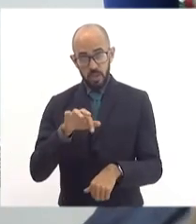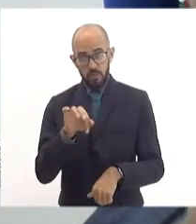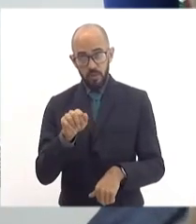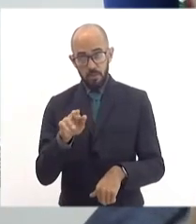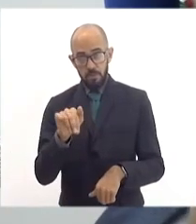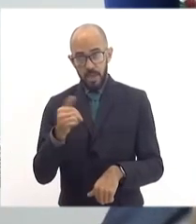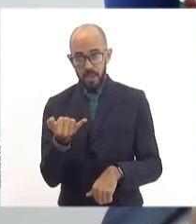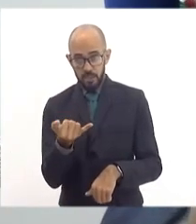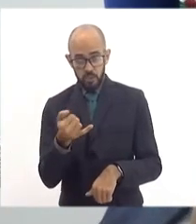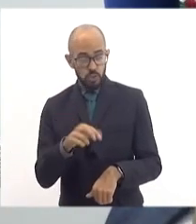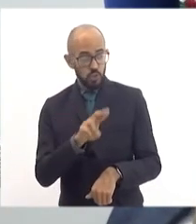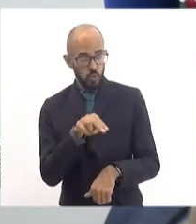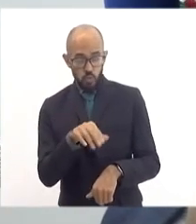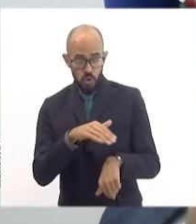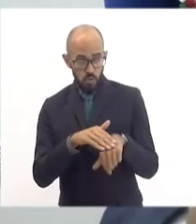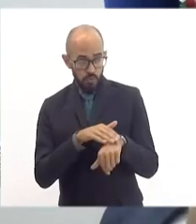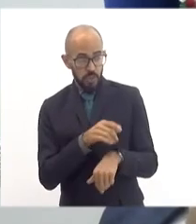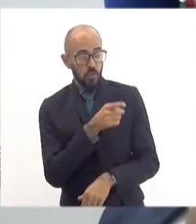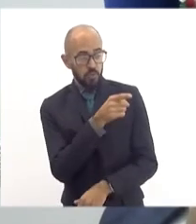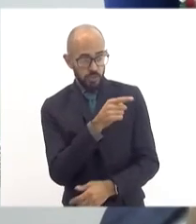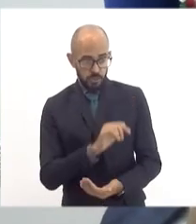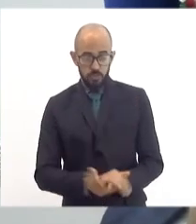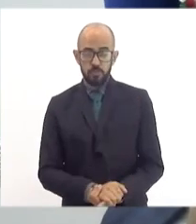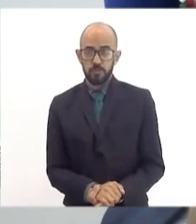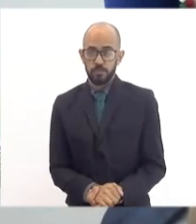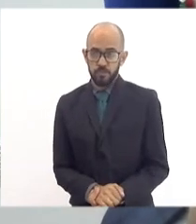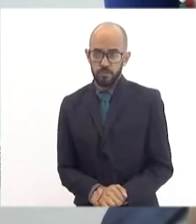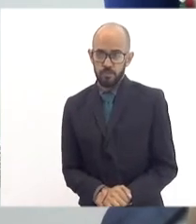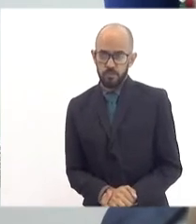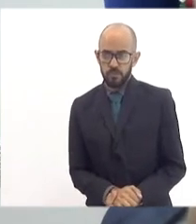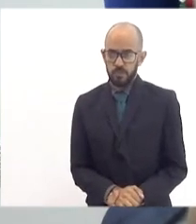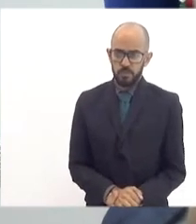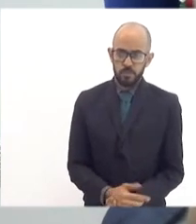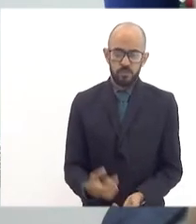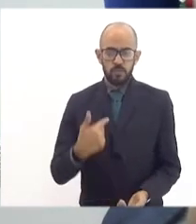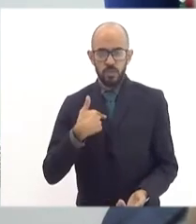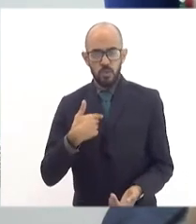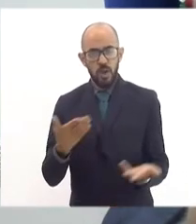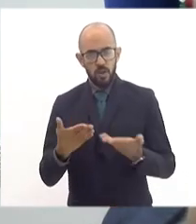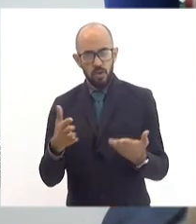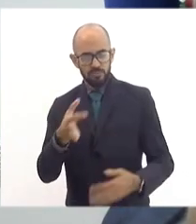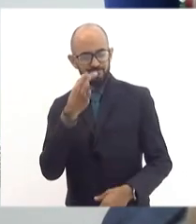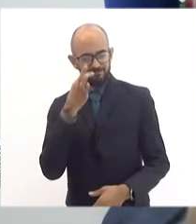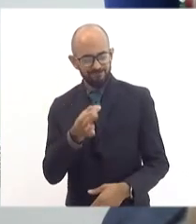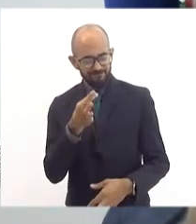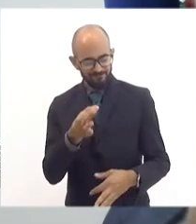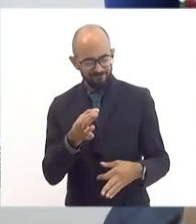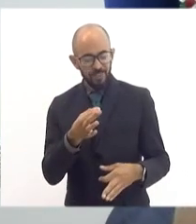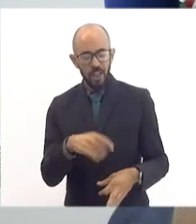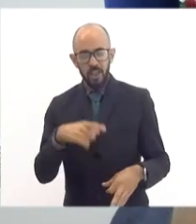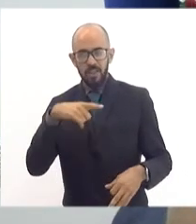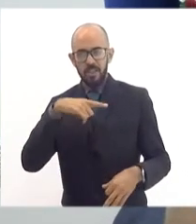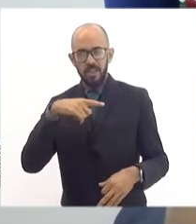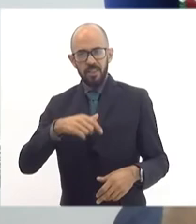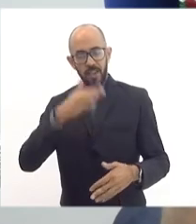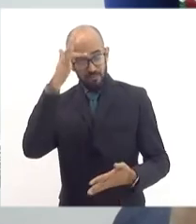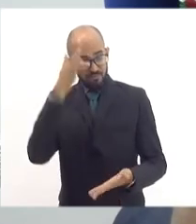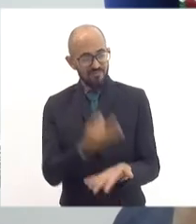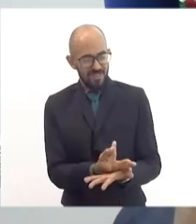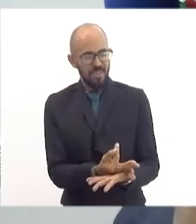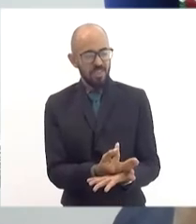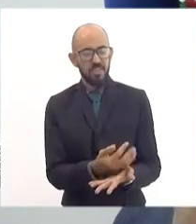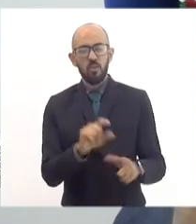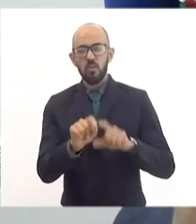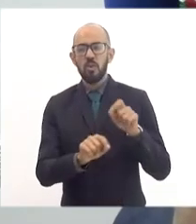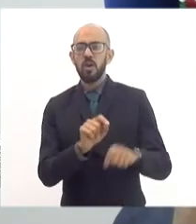jamais conversei contigo. Mas cada vez eu estou mais convicto. A FAPERJ é a grande